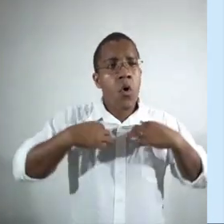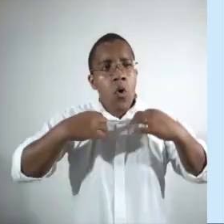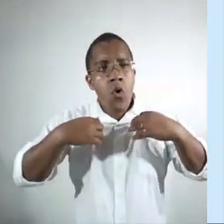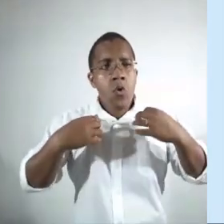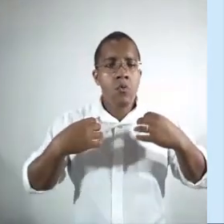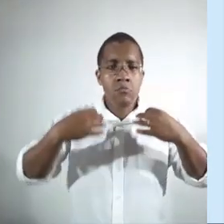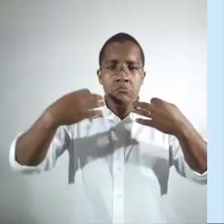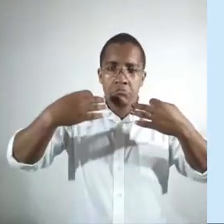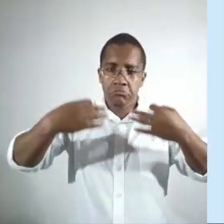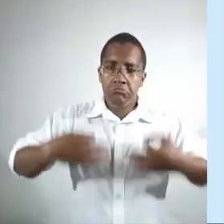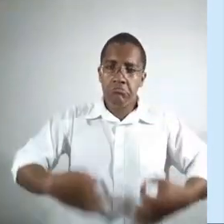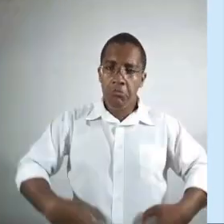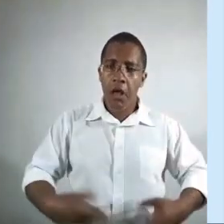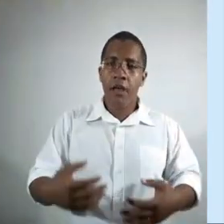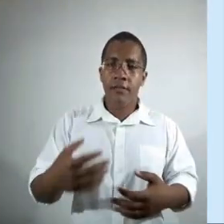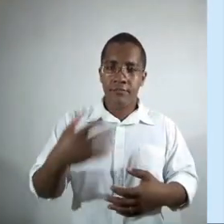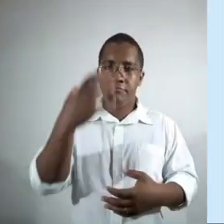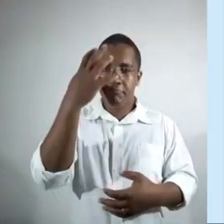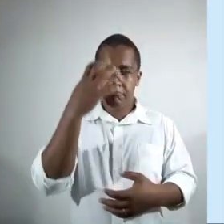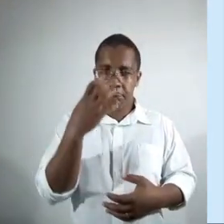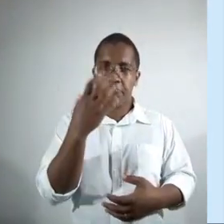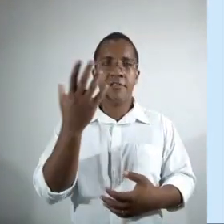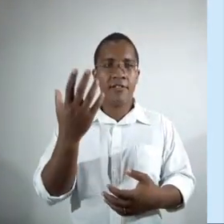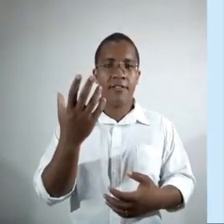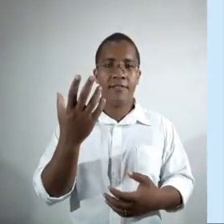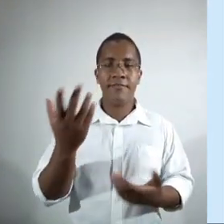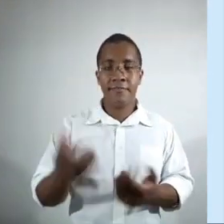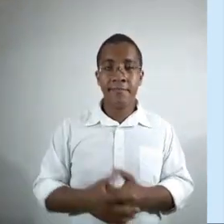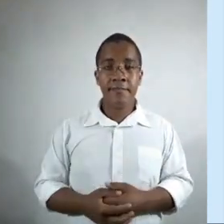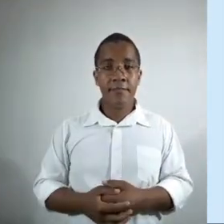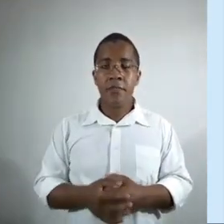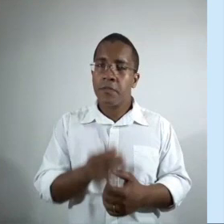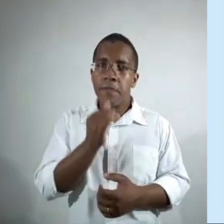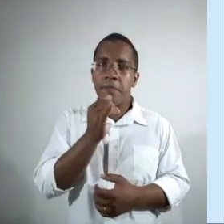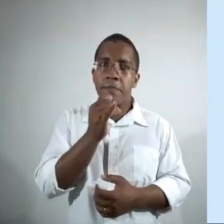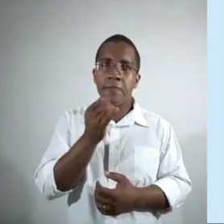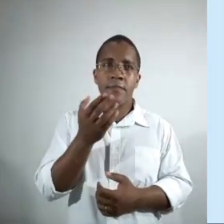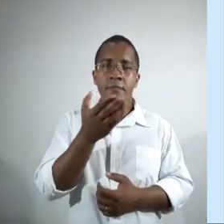uma roupa mais séria, certo? Mais assim, sóbria, mais